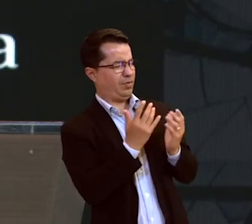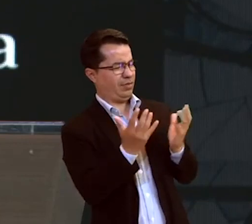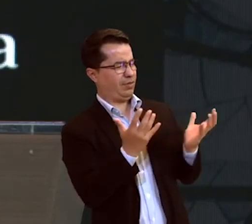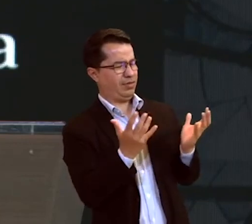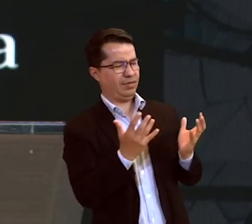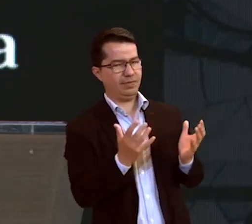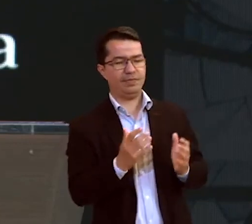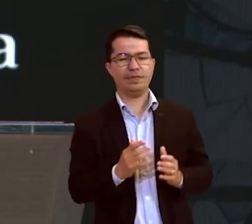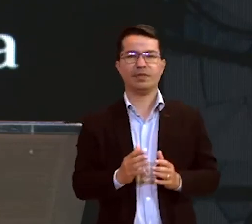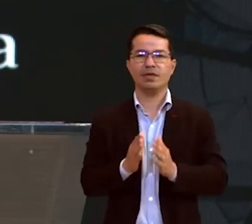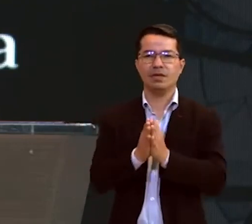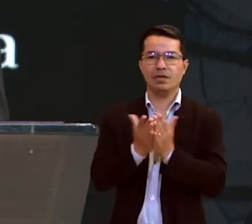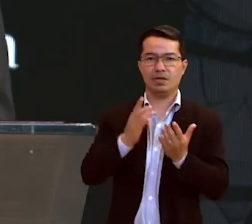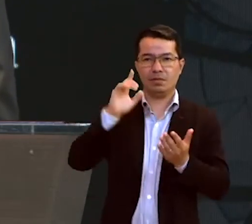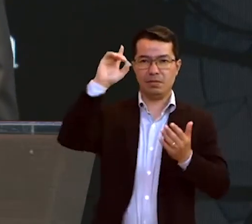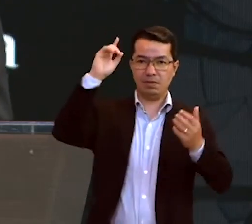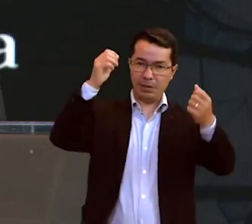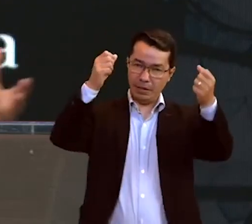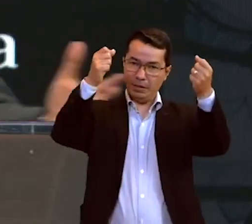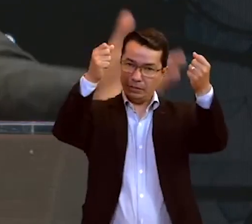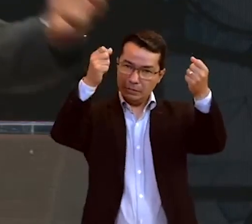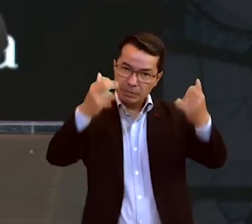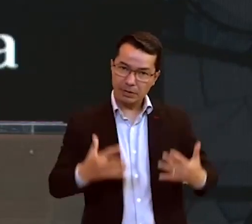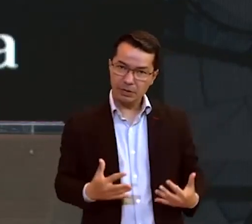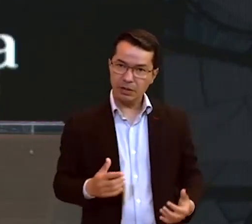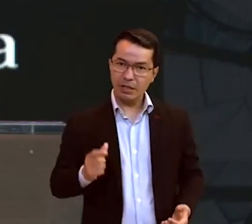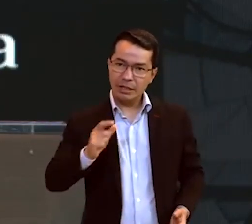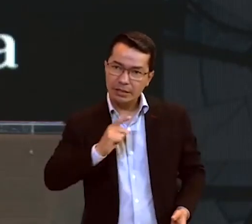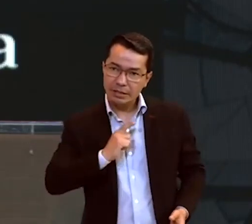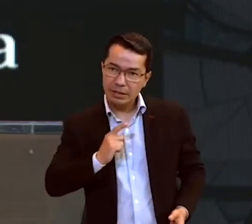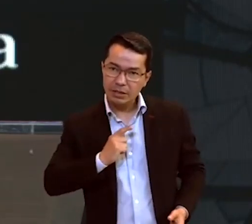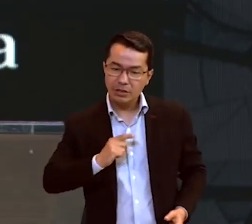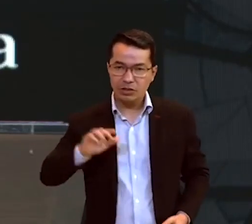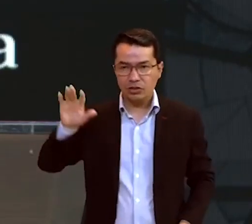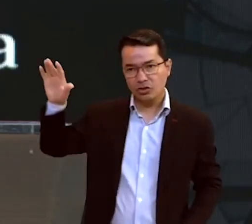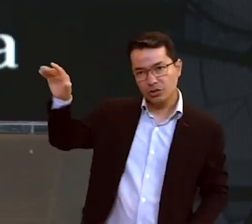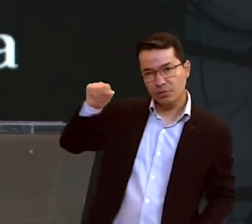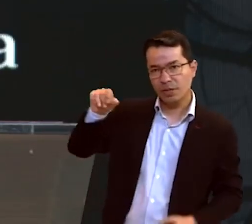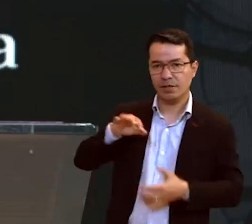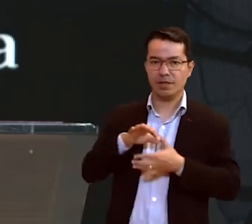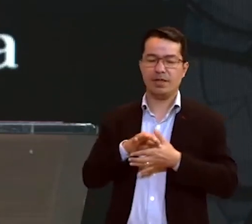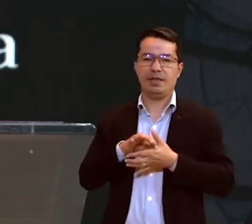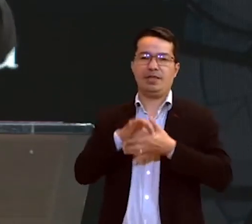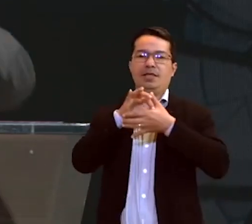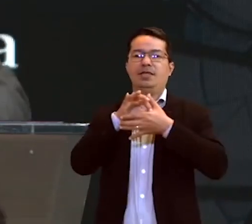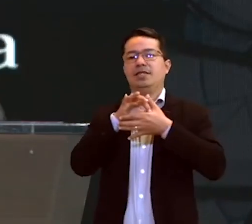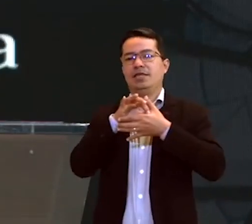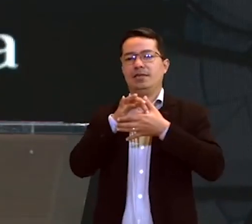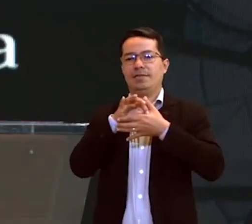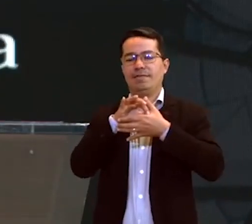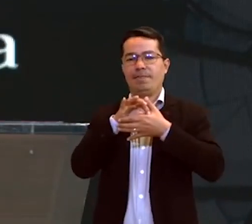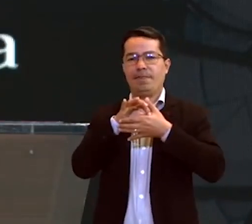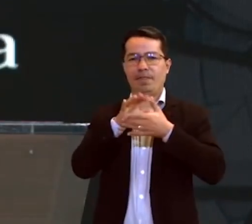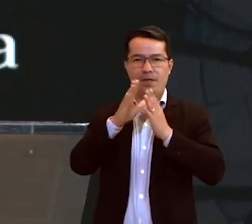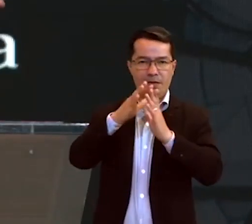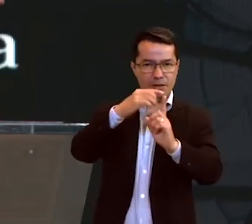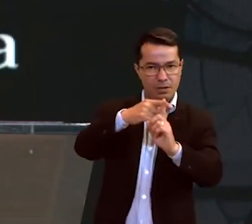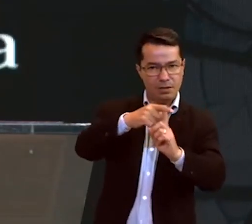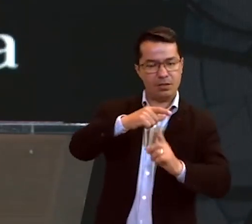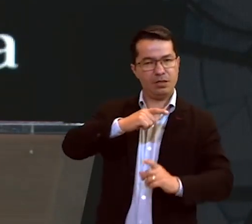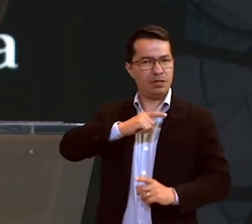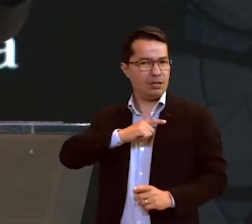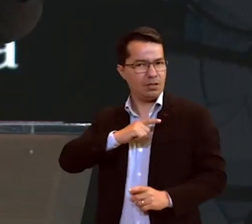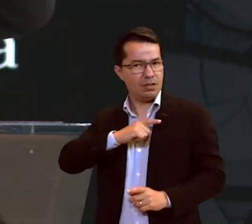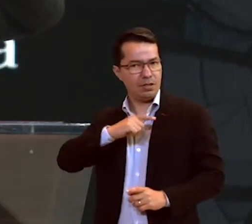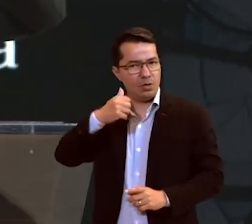alguém enfermo, que seriam chamados então os líderes da igreja. E esses líderes ungiriam aquela pessoa como símbolo